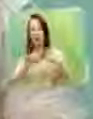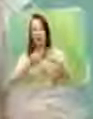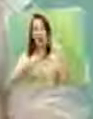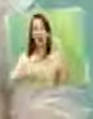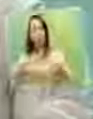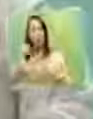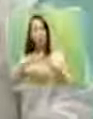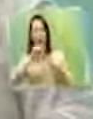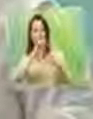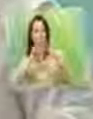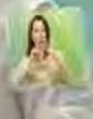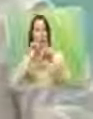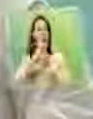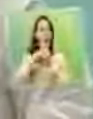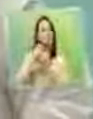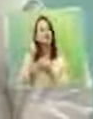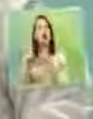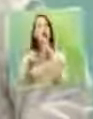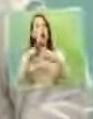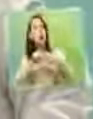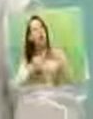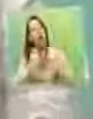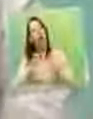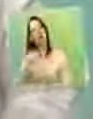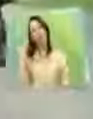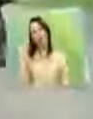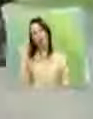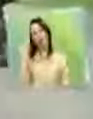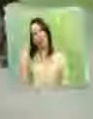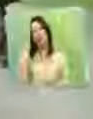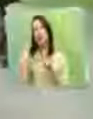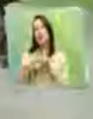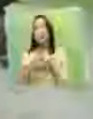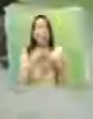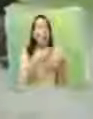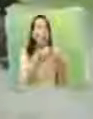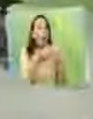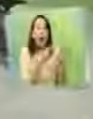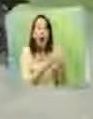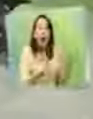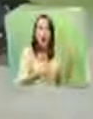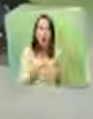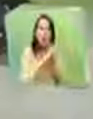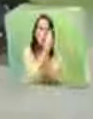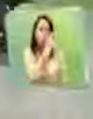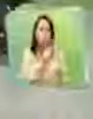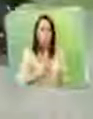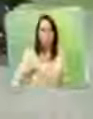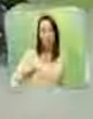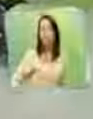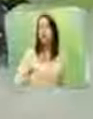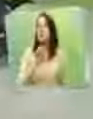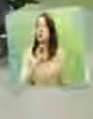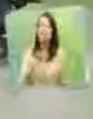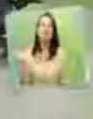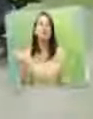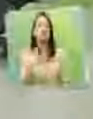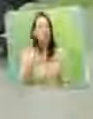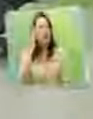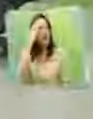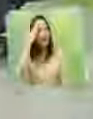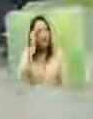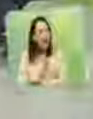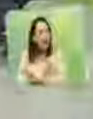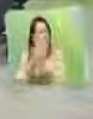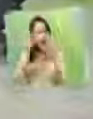direitos políticos, dos direitos sociais, isso é importante, porque qualquer questão que envolver o tema, se ele não tiver esse conceito, o aluno não tiver esse conceito